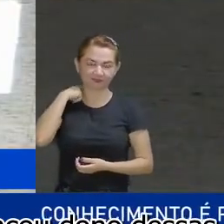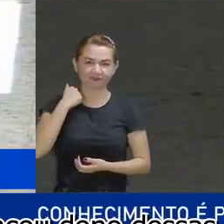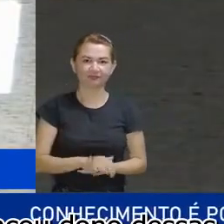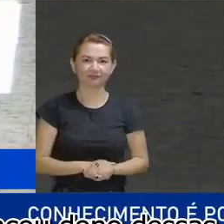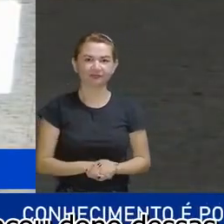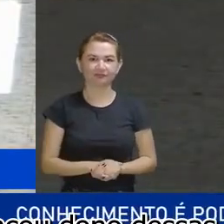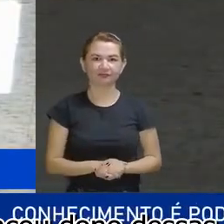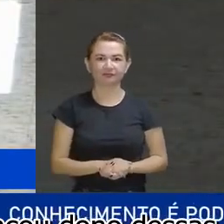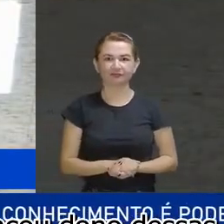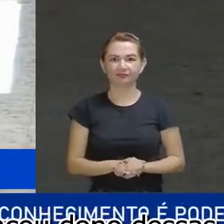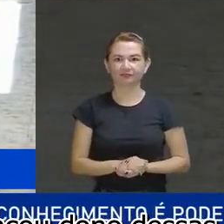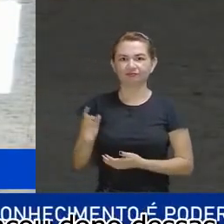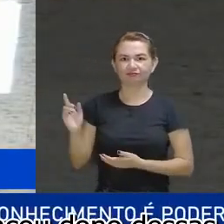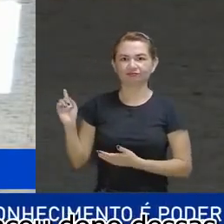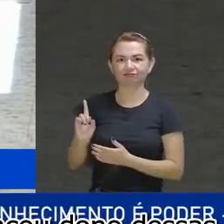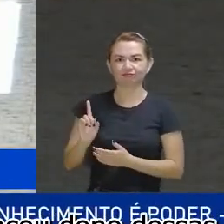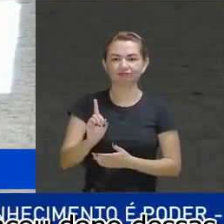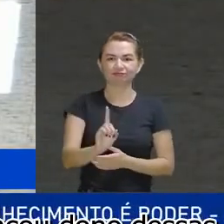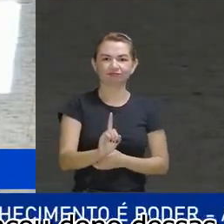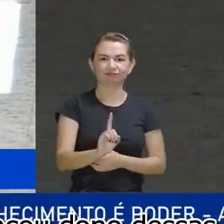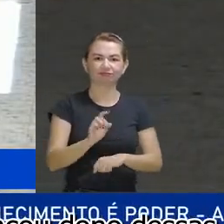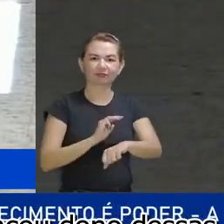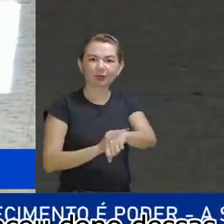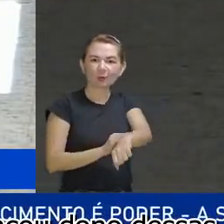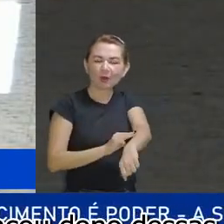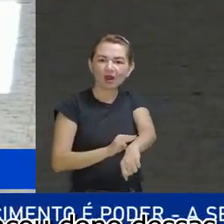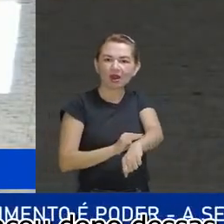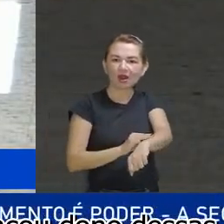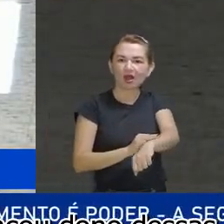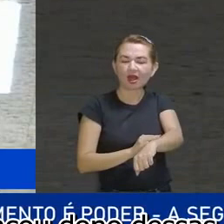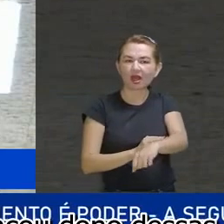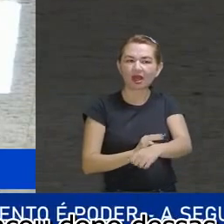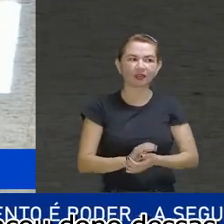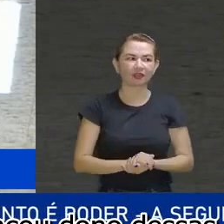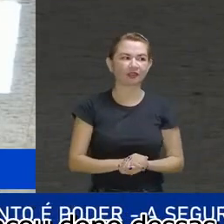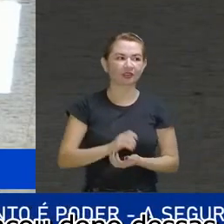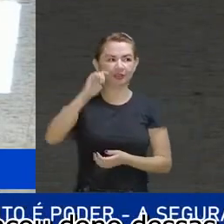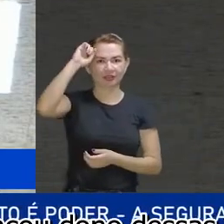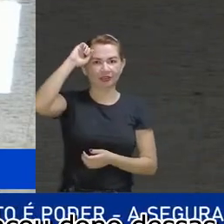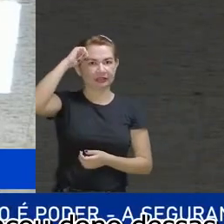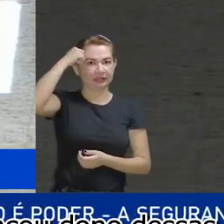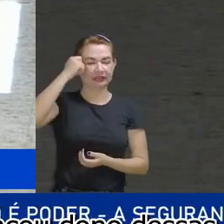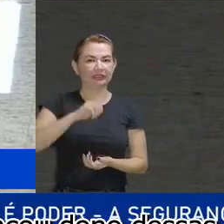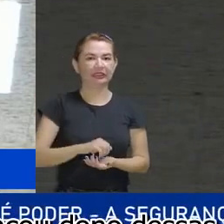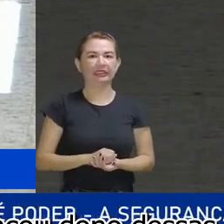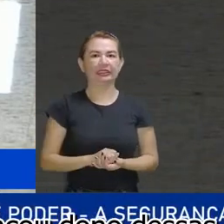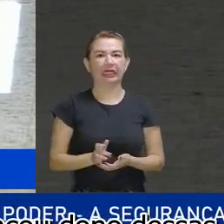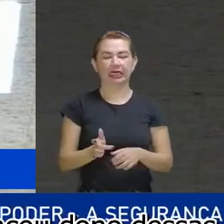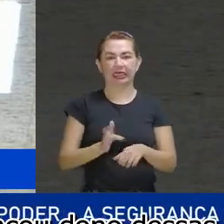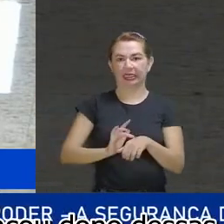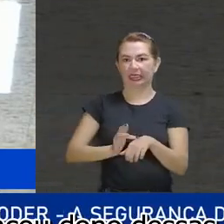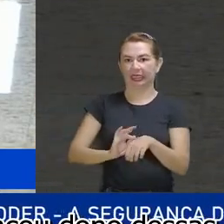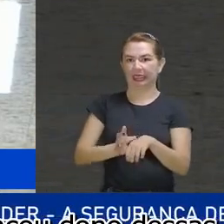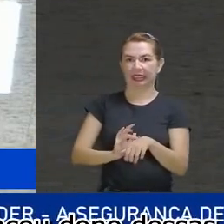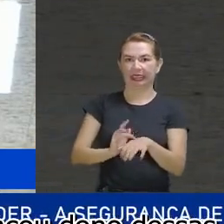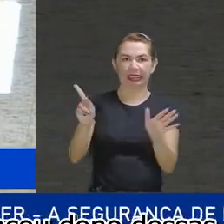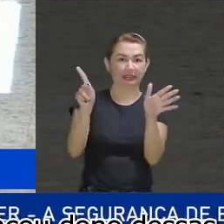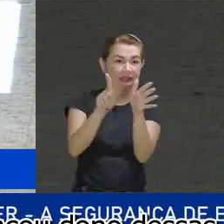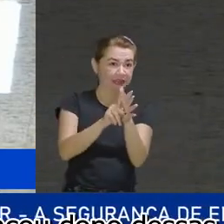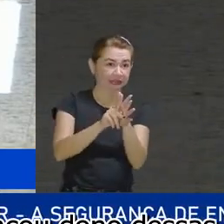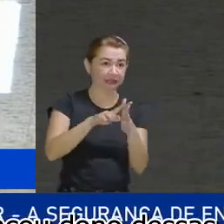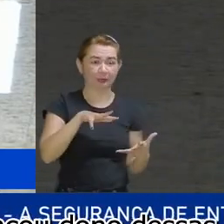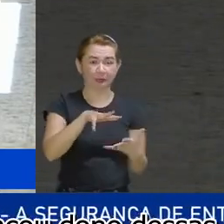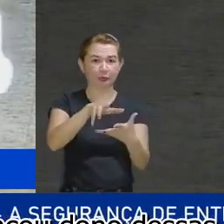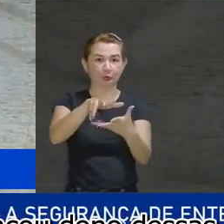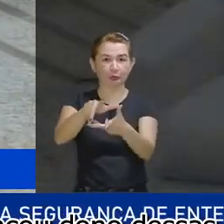Nos vieram morenas mulatas e um swing que o mundo dançou,